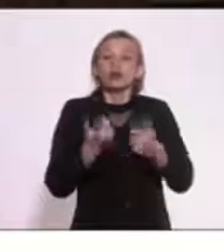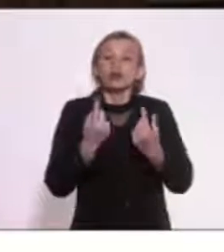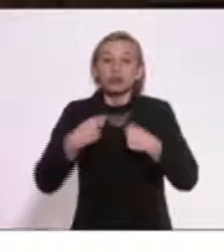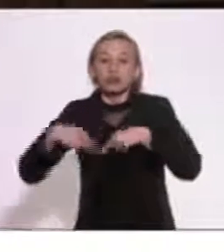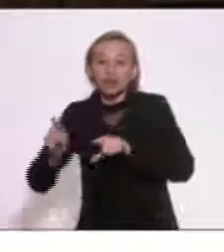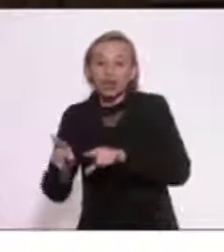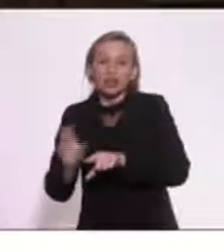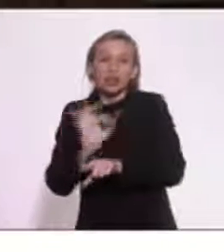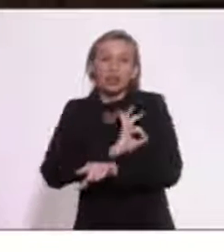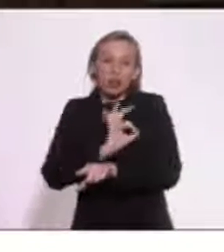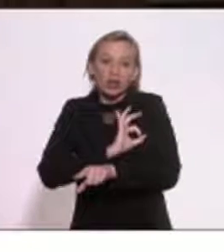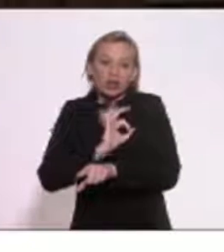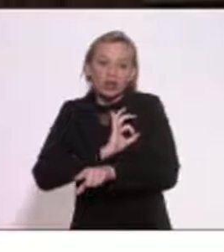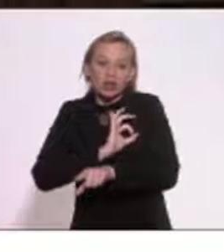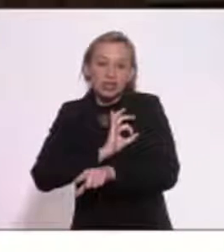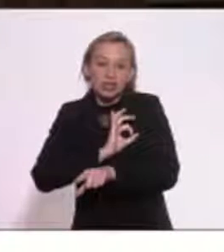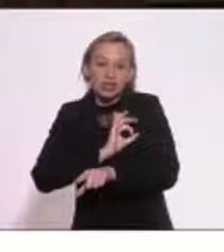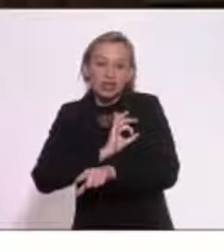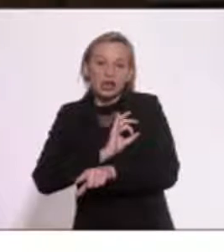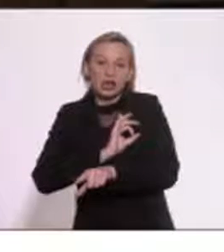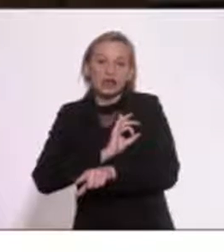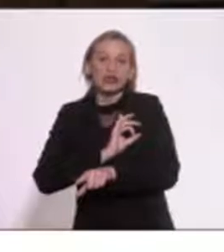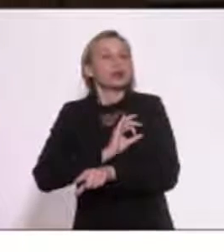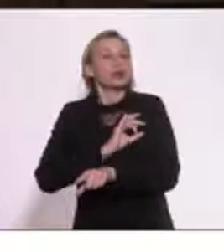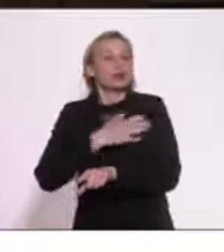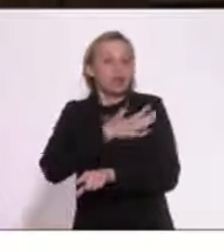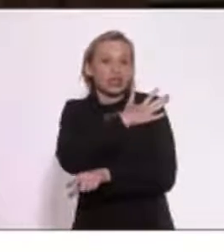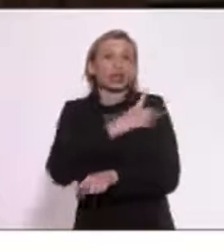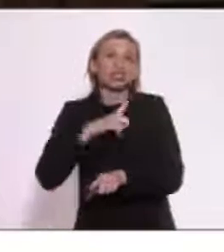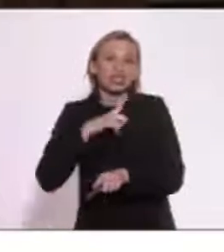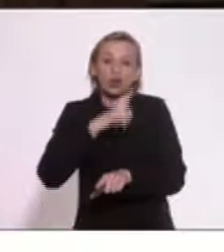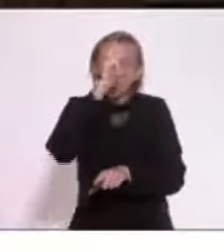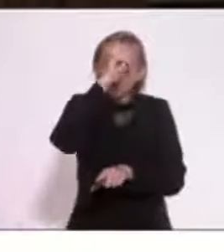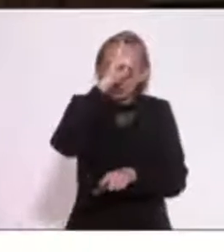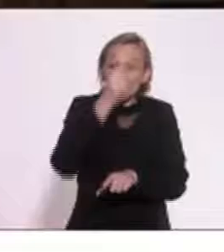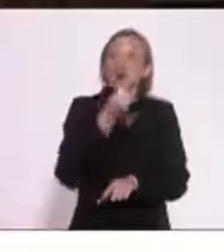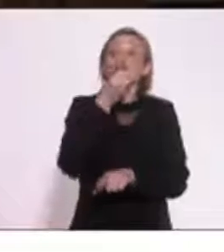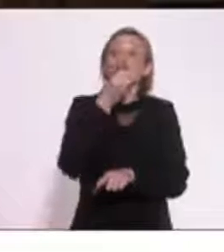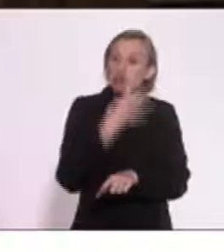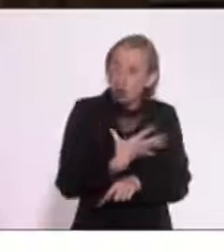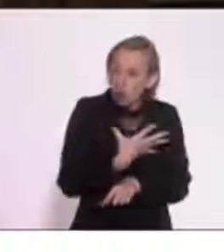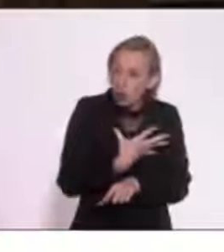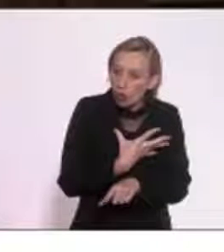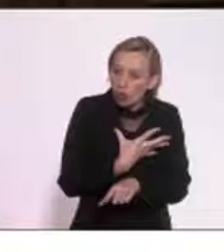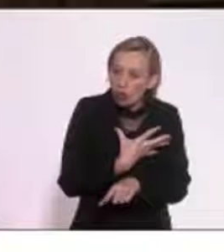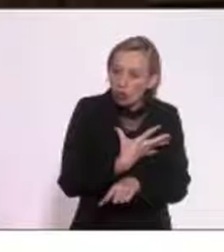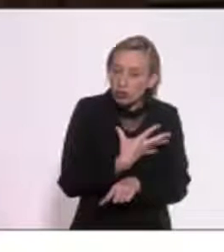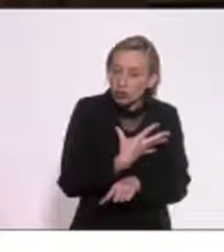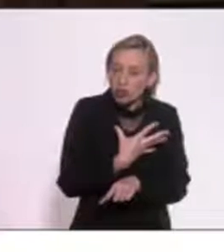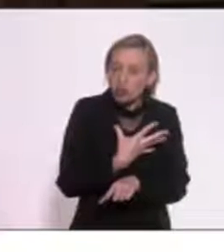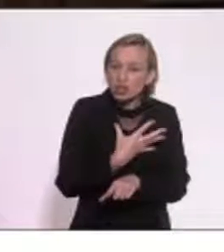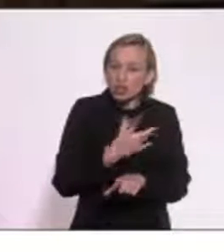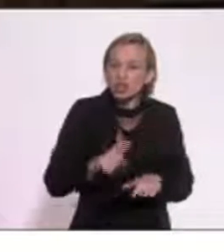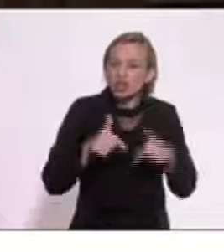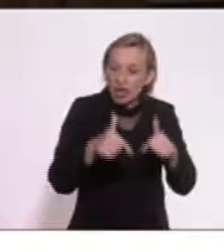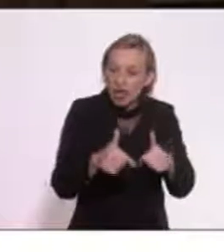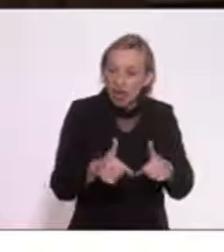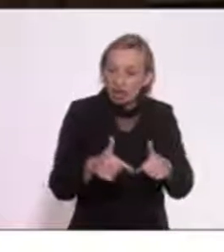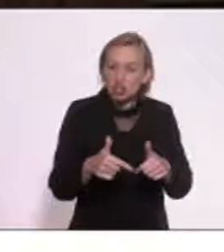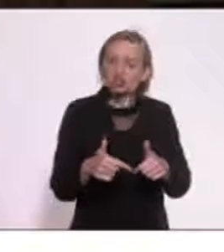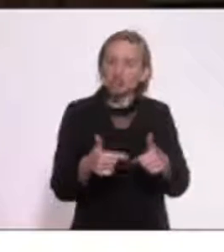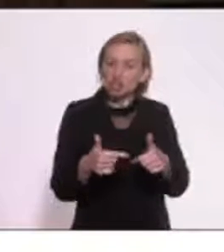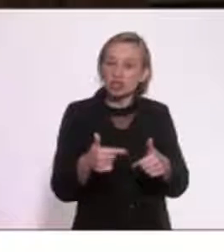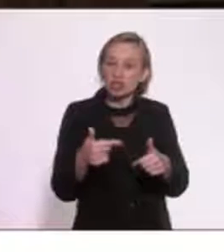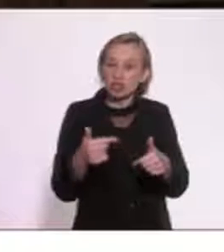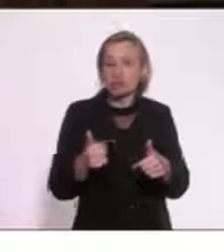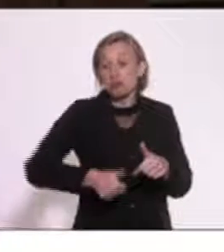da Polícia Militar, que tem um hospital que funciona integralmente para emergência, a Polícia